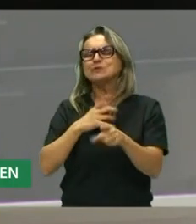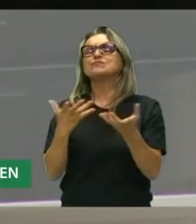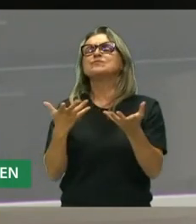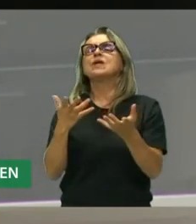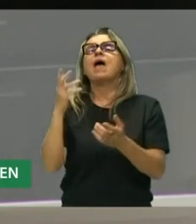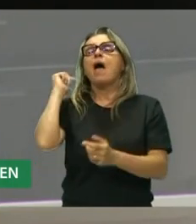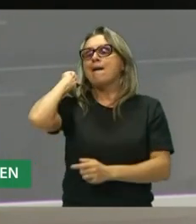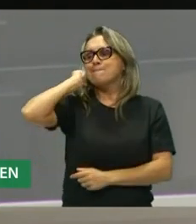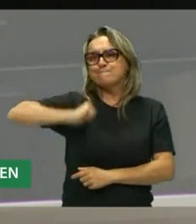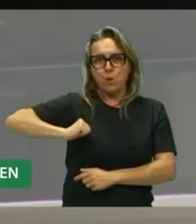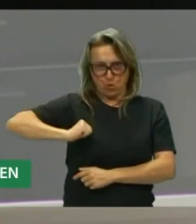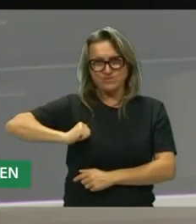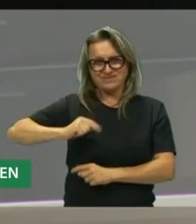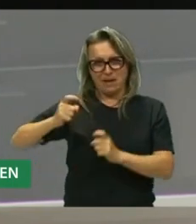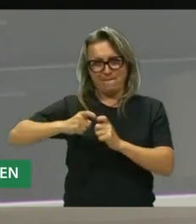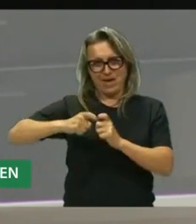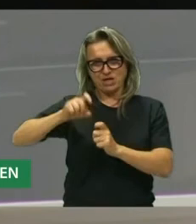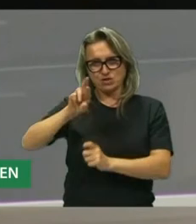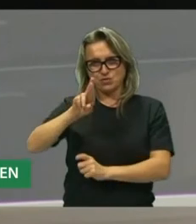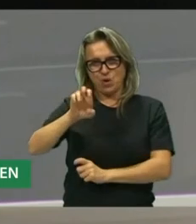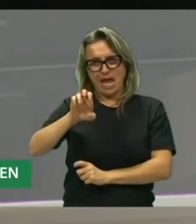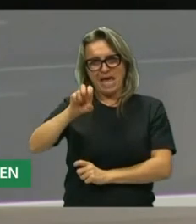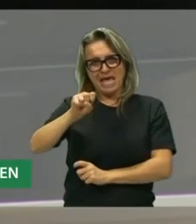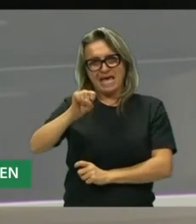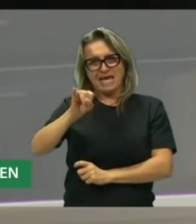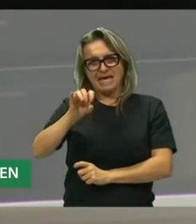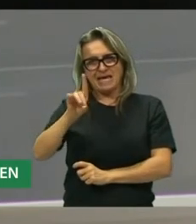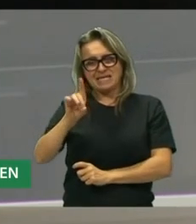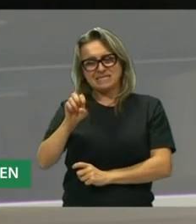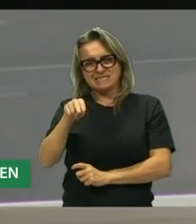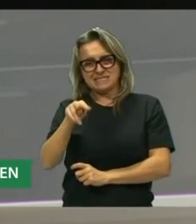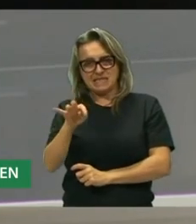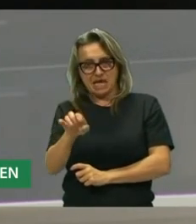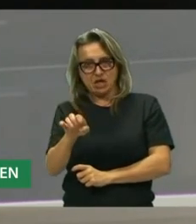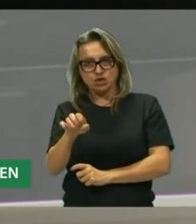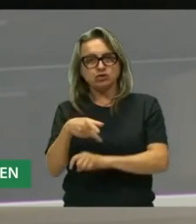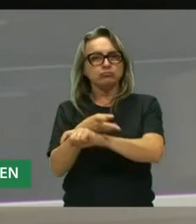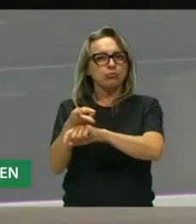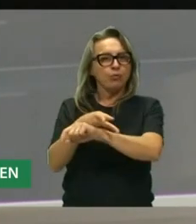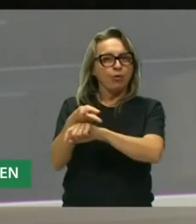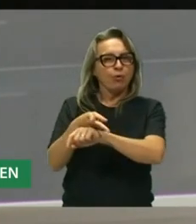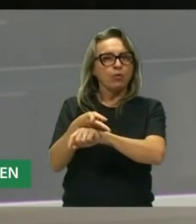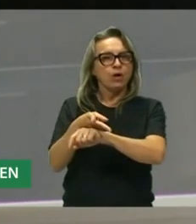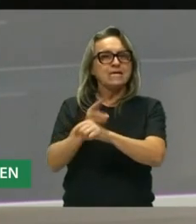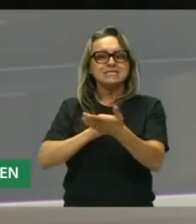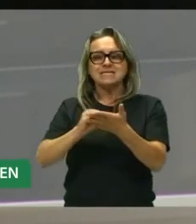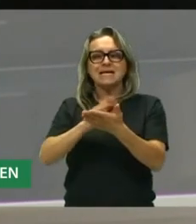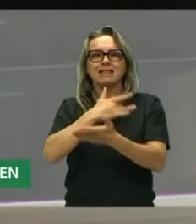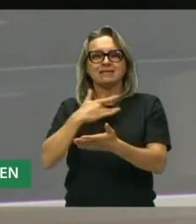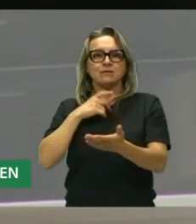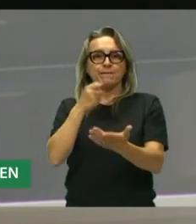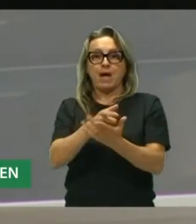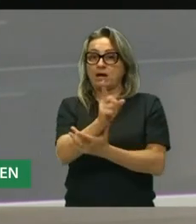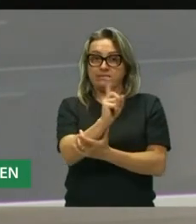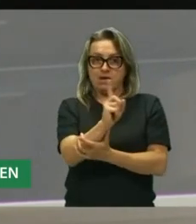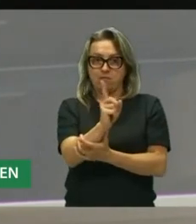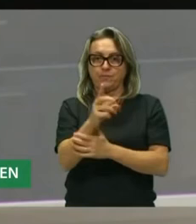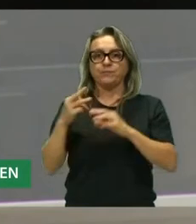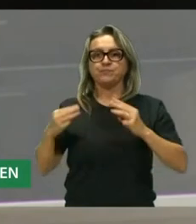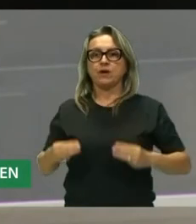dos Residentes, quando a gente procura na internet, ela é paga, não é pela Secretaria de Saúde, pela Secretaria pelo Ministério da